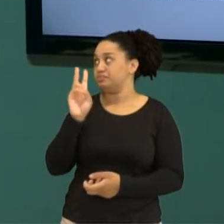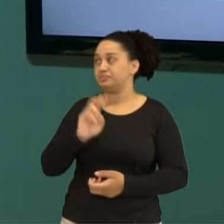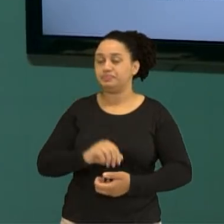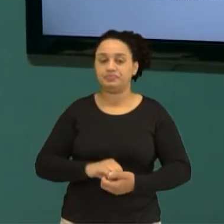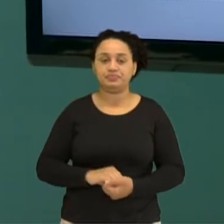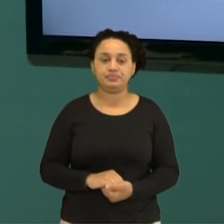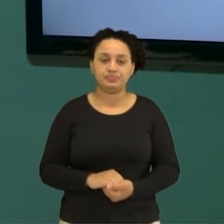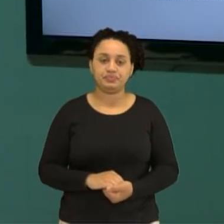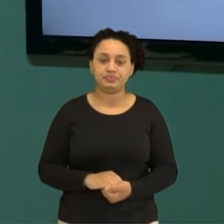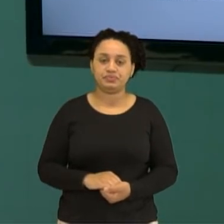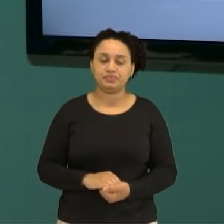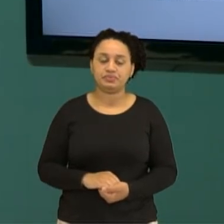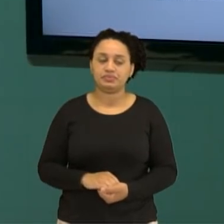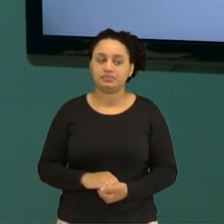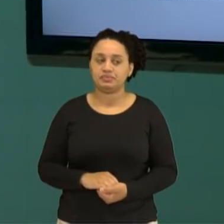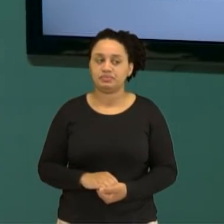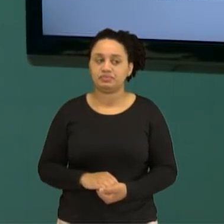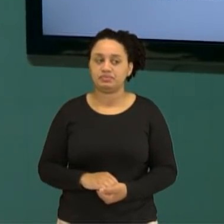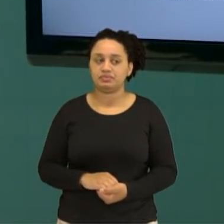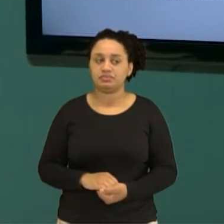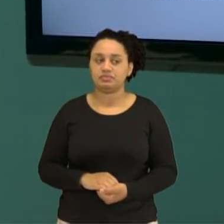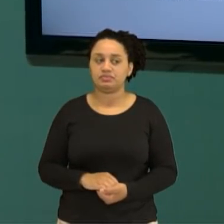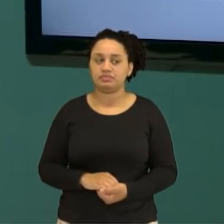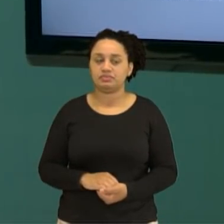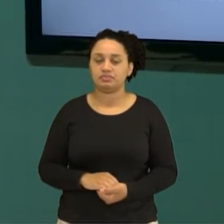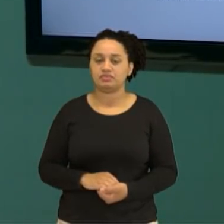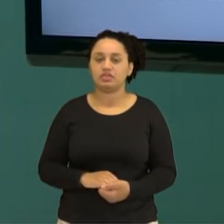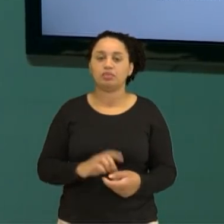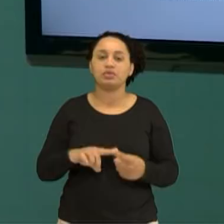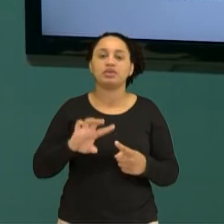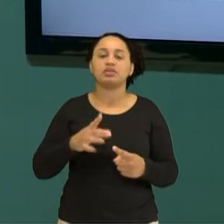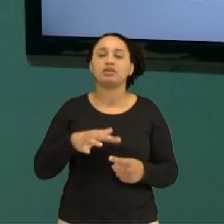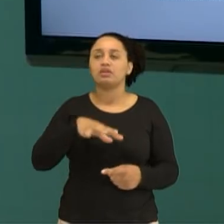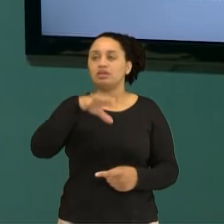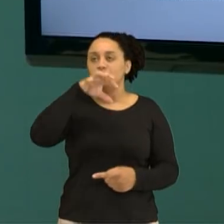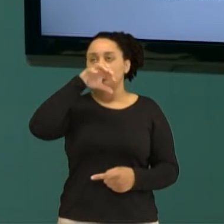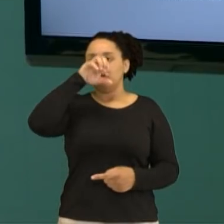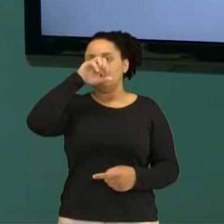expira e dá um tempo, inspira,